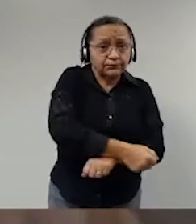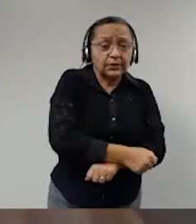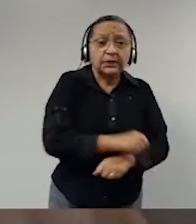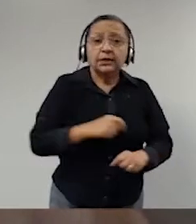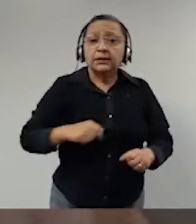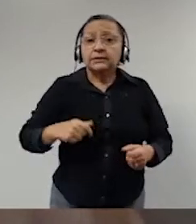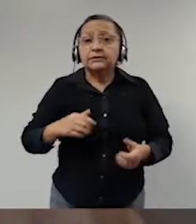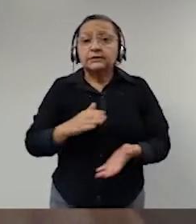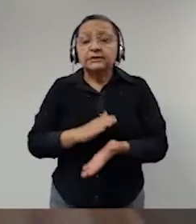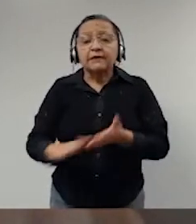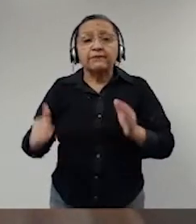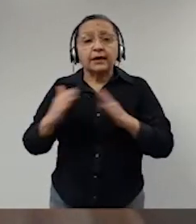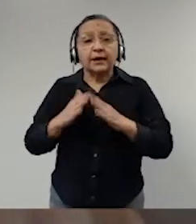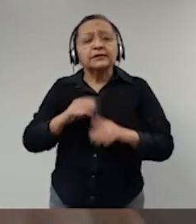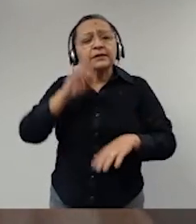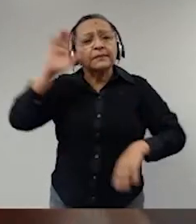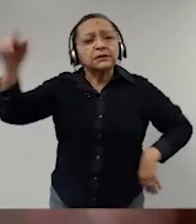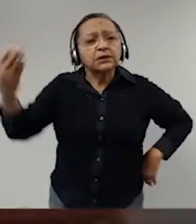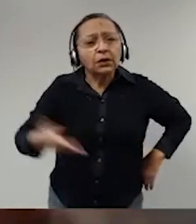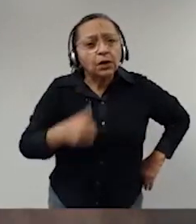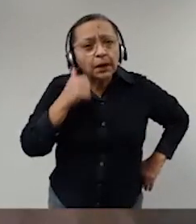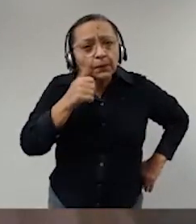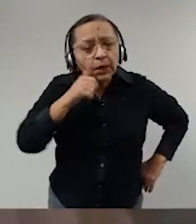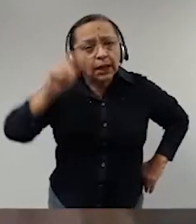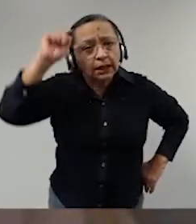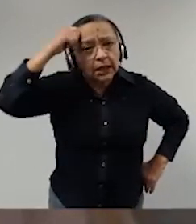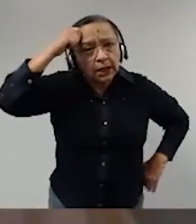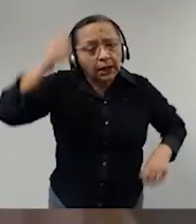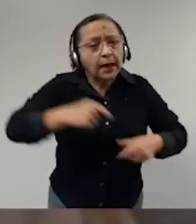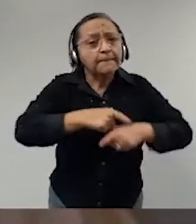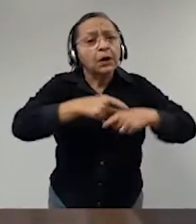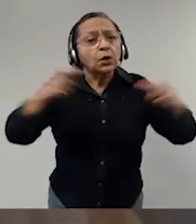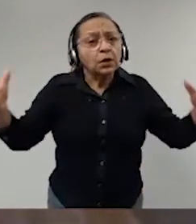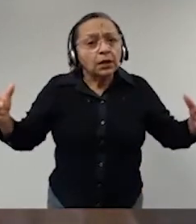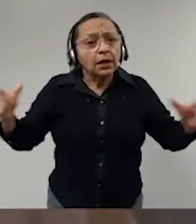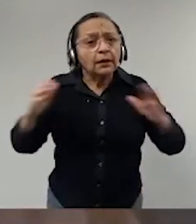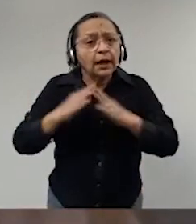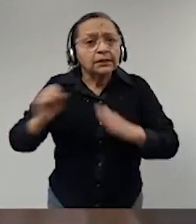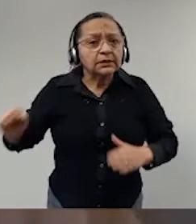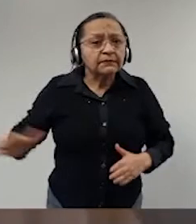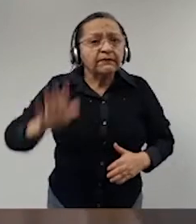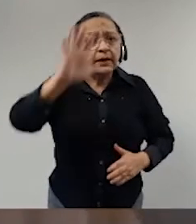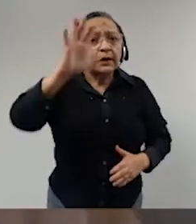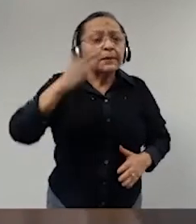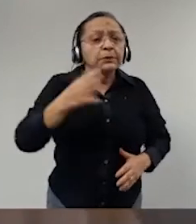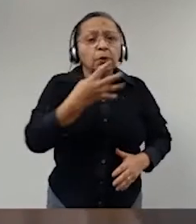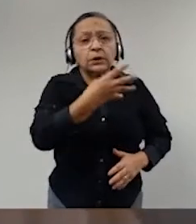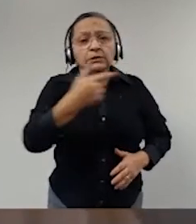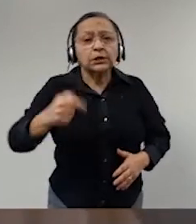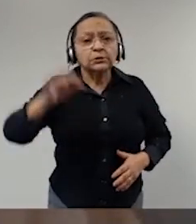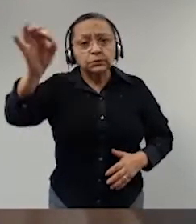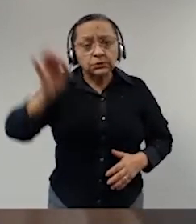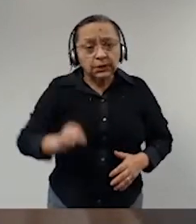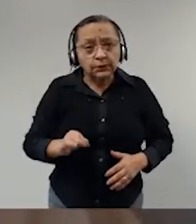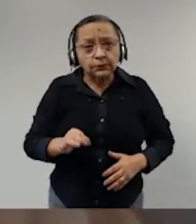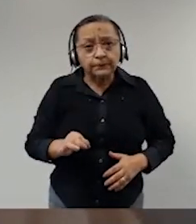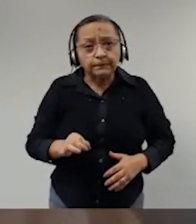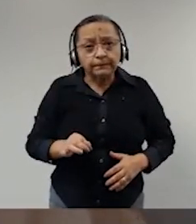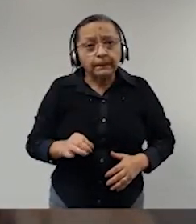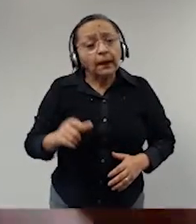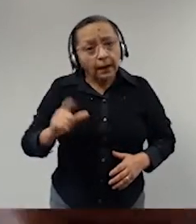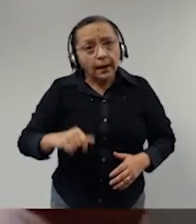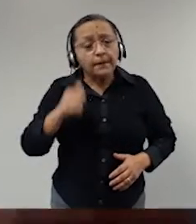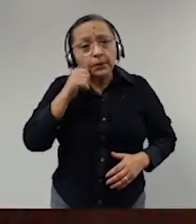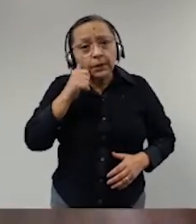por exemplo, hoje uma mulher negra, que é a maioria dos lares de família nas favelas, em torno de 47% deles são dirigidos por